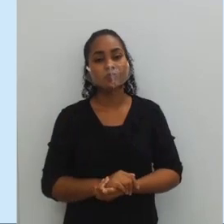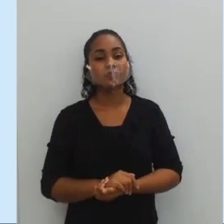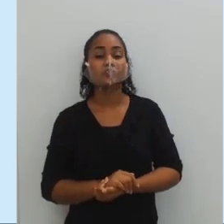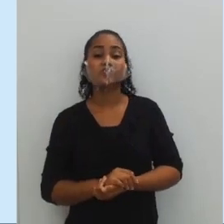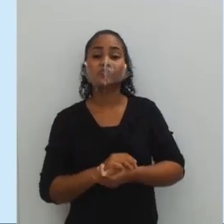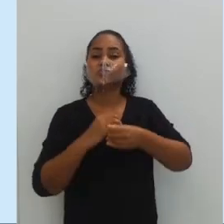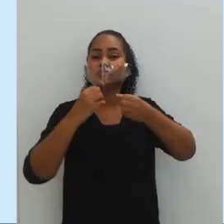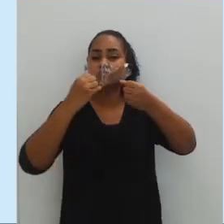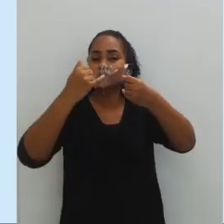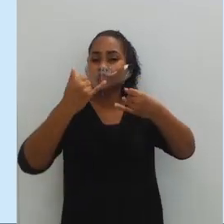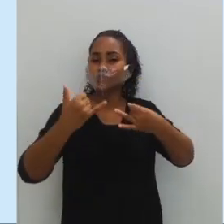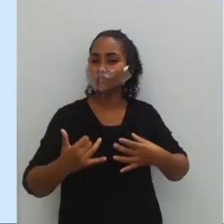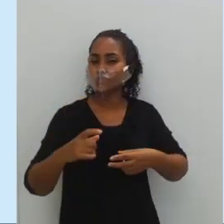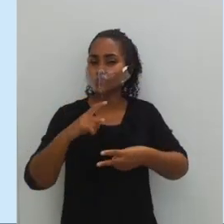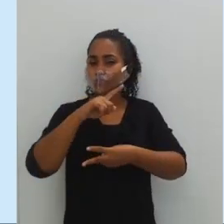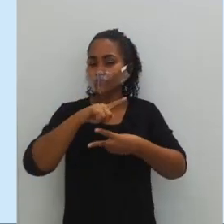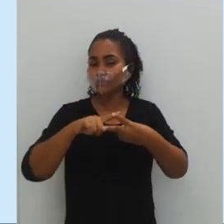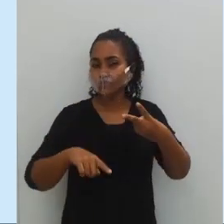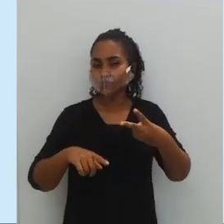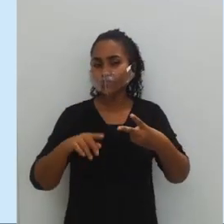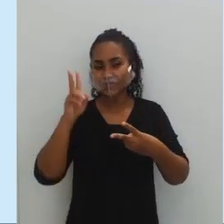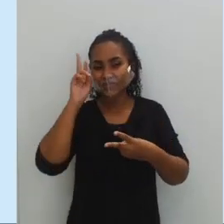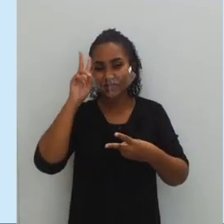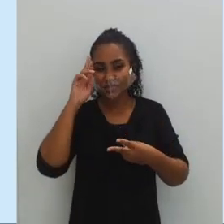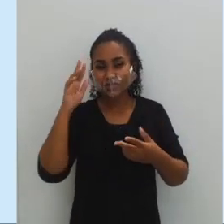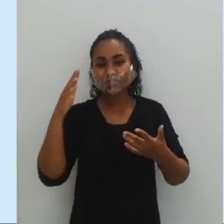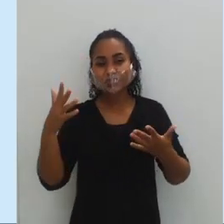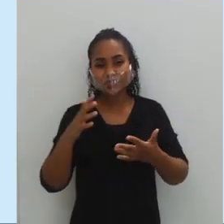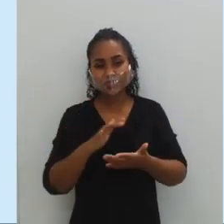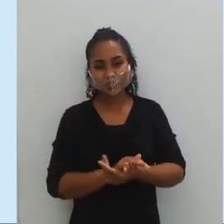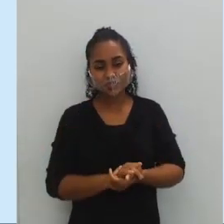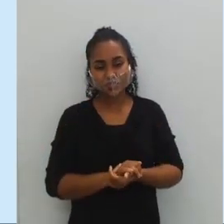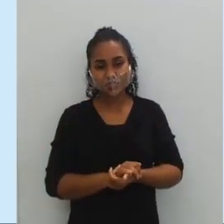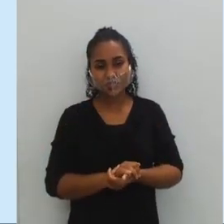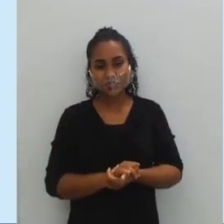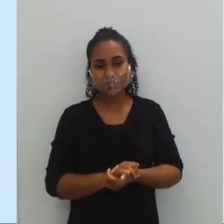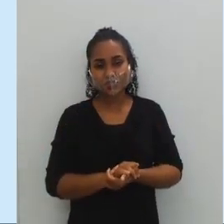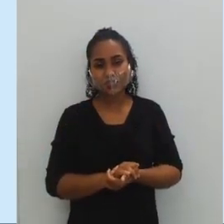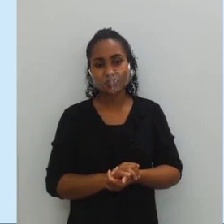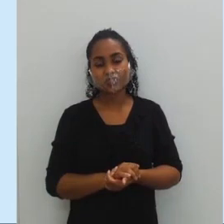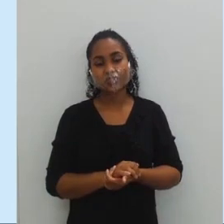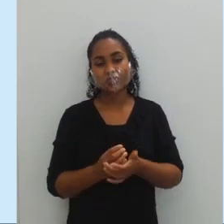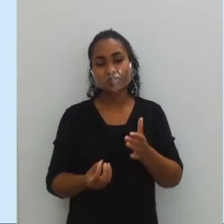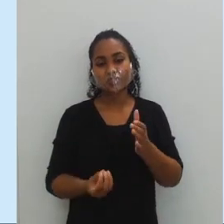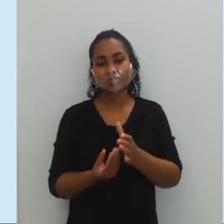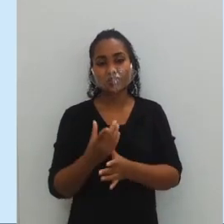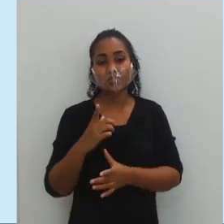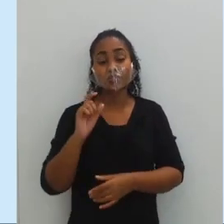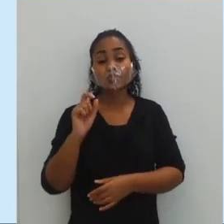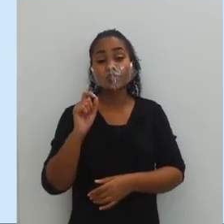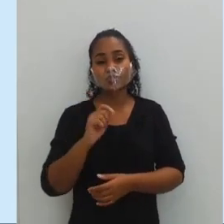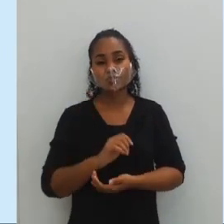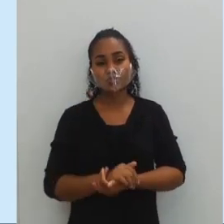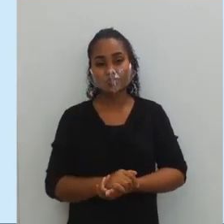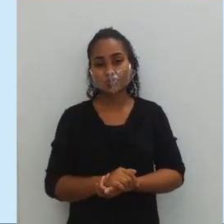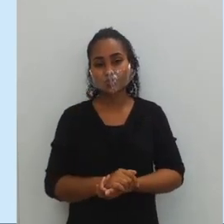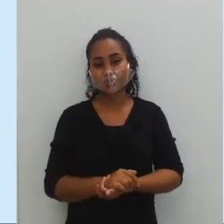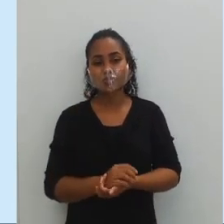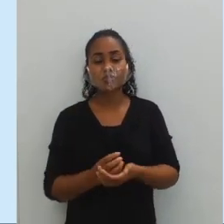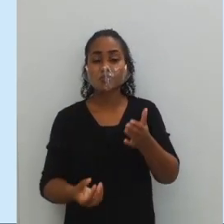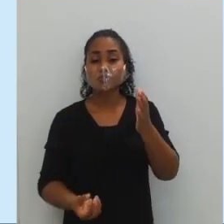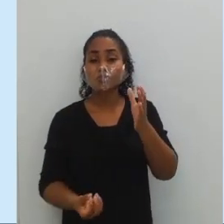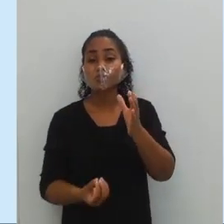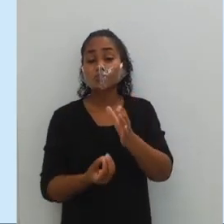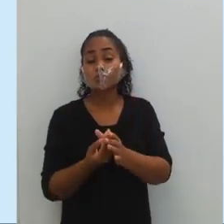né? Falamos das 3 origens do jiu-jitsu. Vocês lembram quais são as 3 origens? A primeira origem que